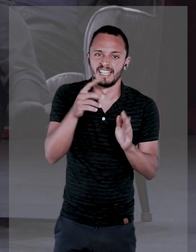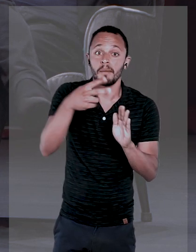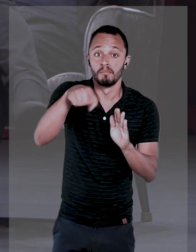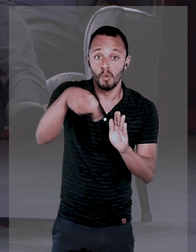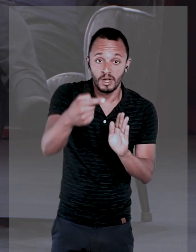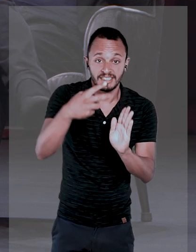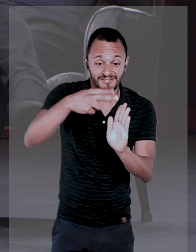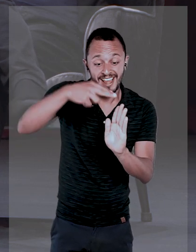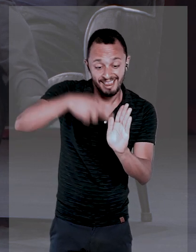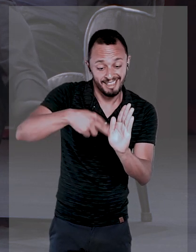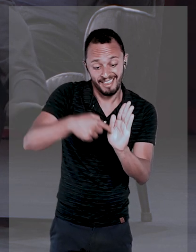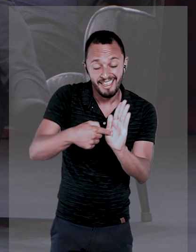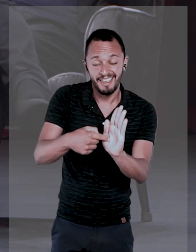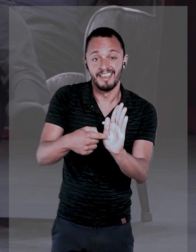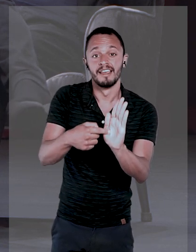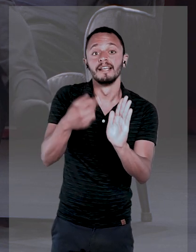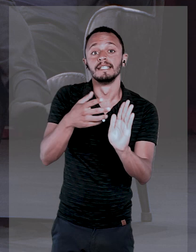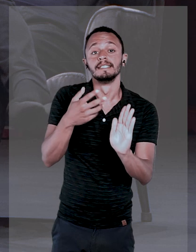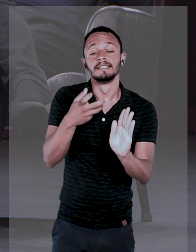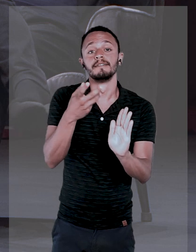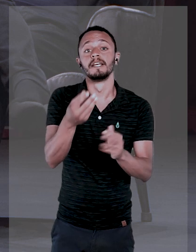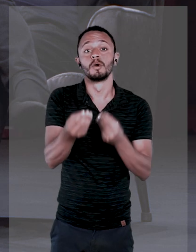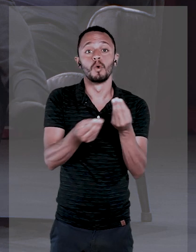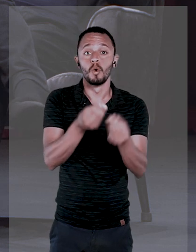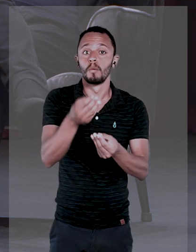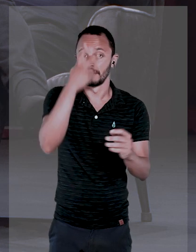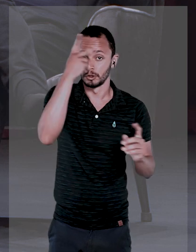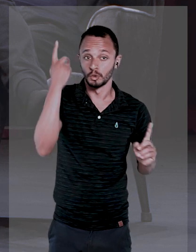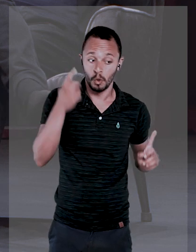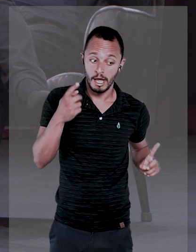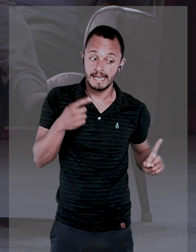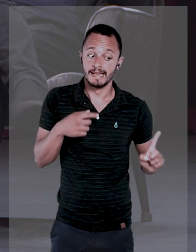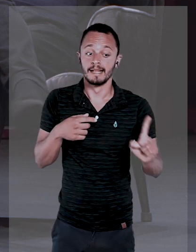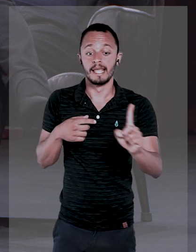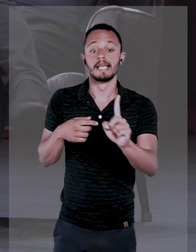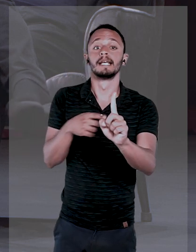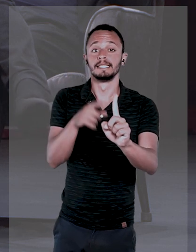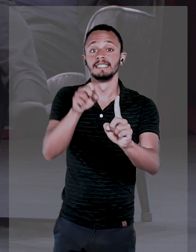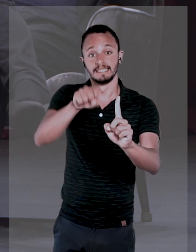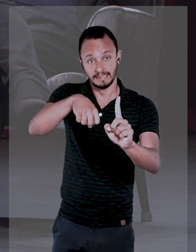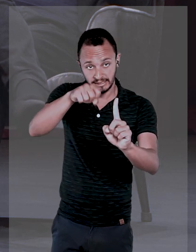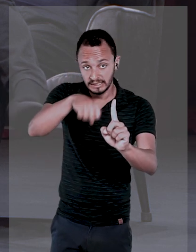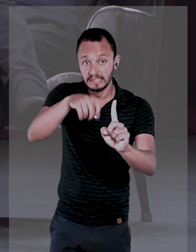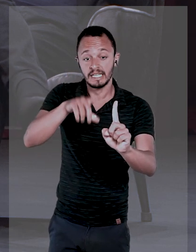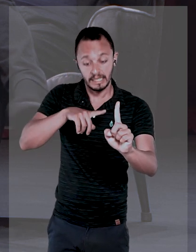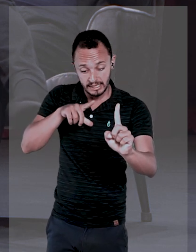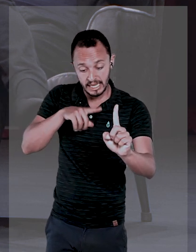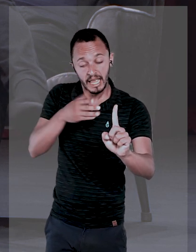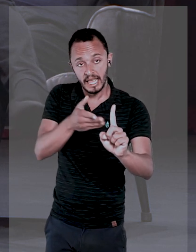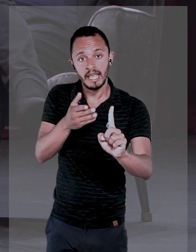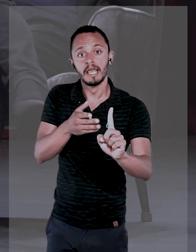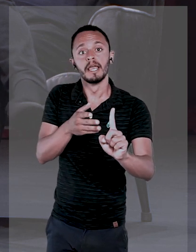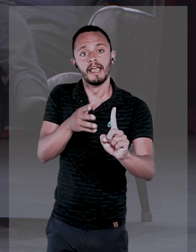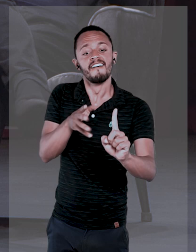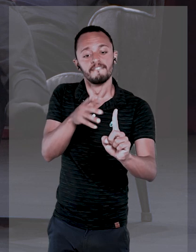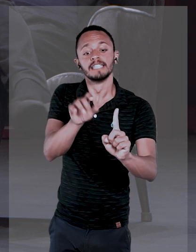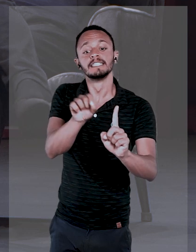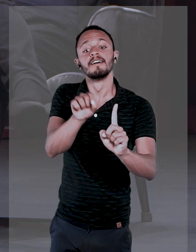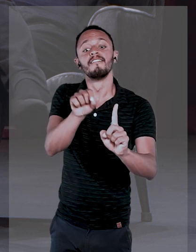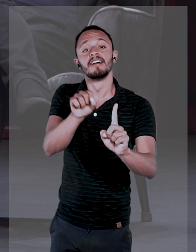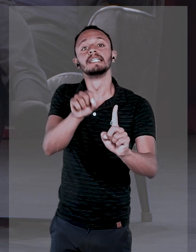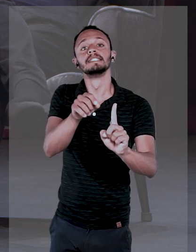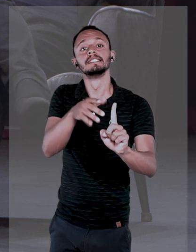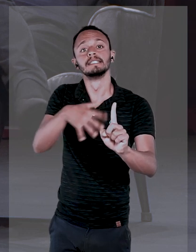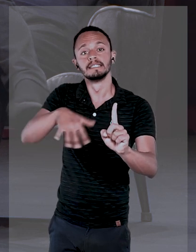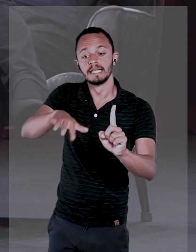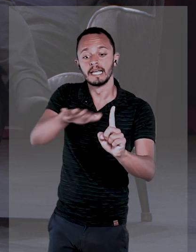ou não temos querido deixar que as pessoas negras protagonizem e, sobretudo, sejam,